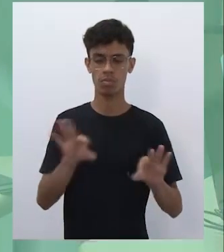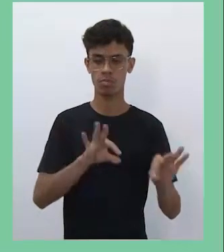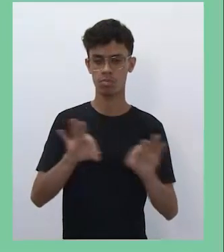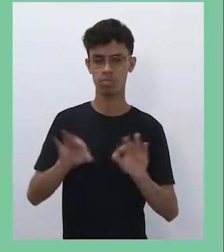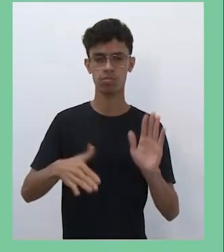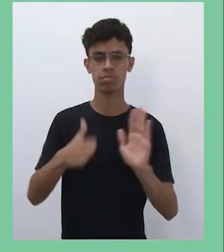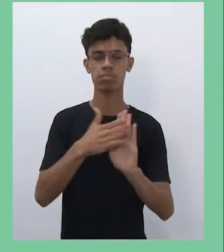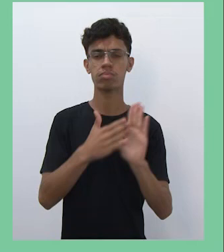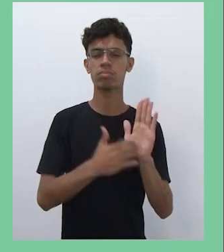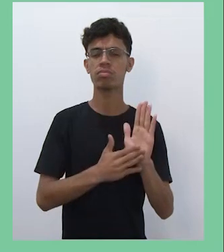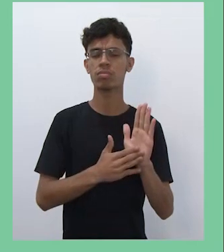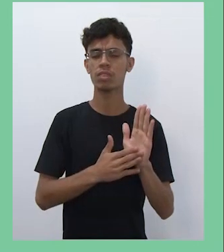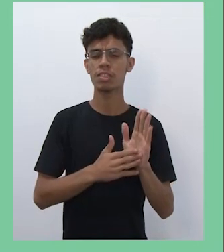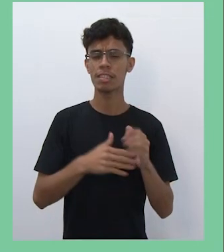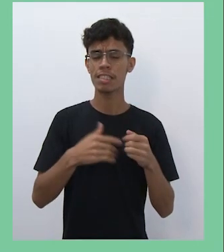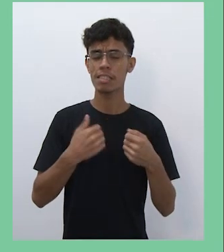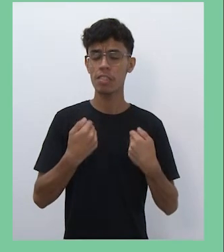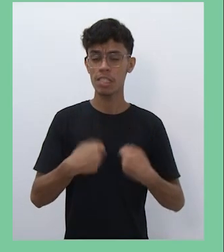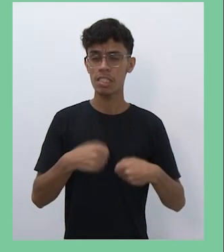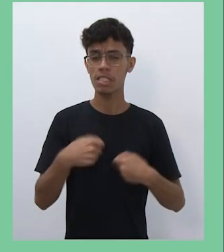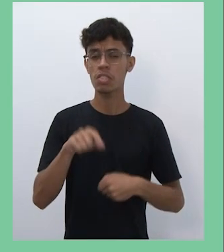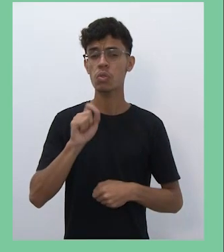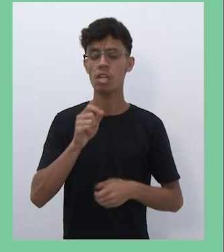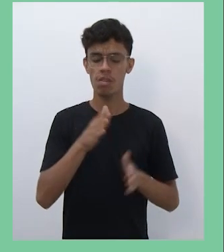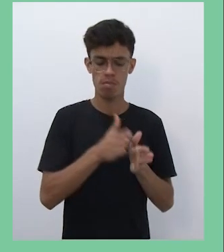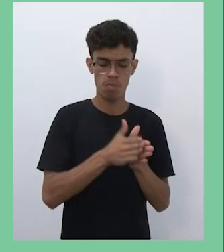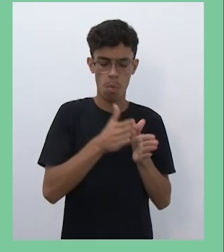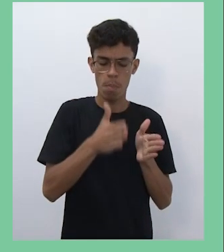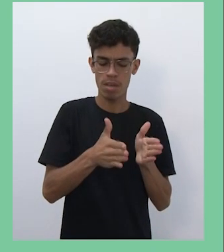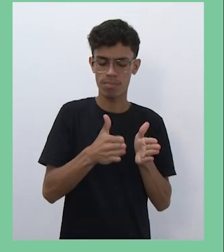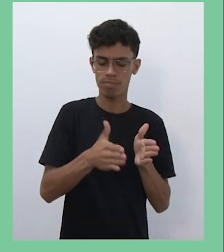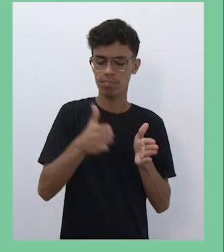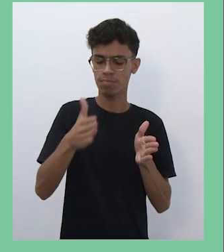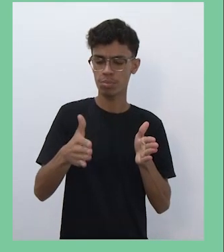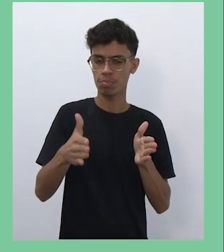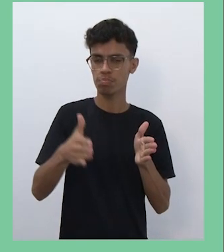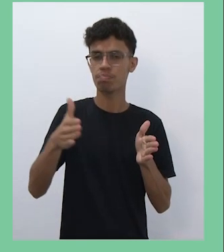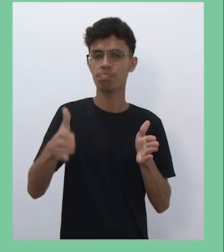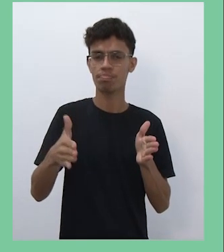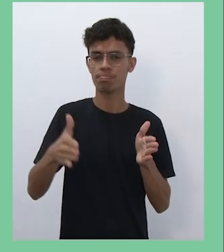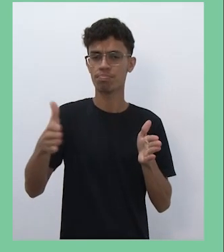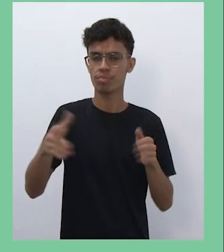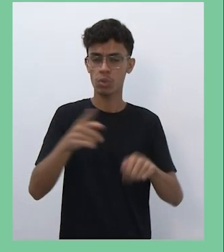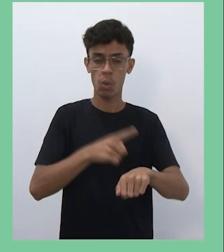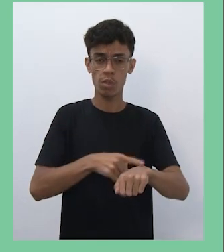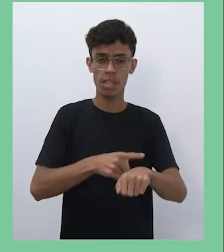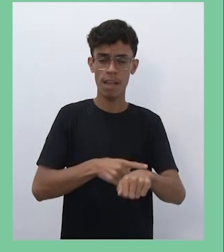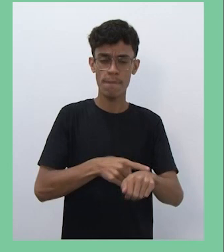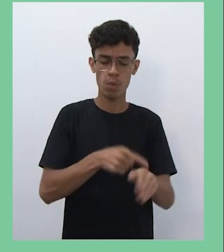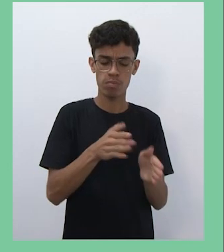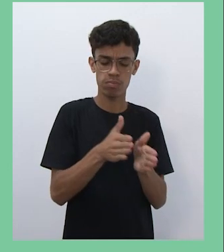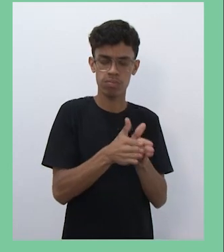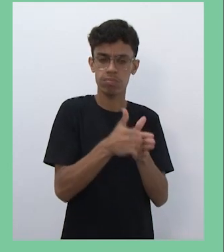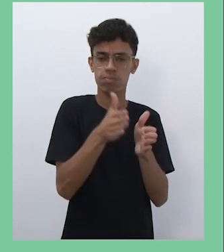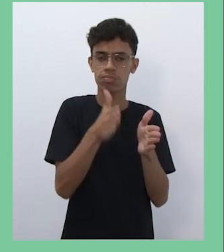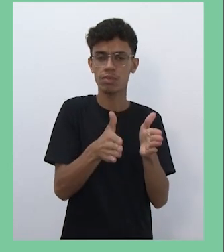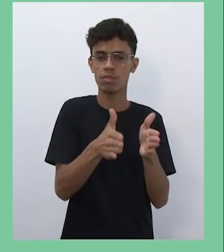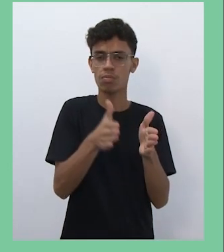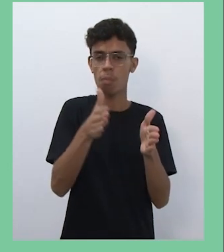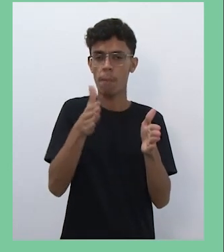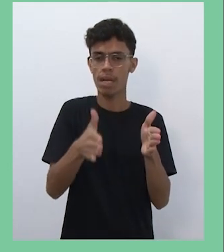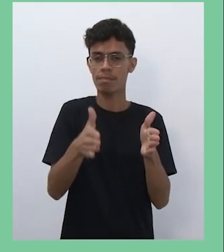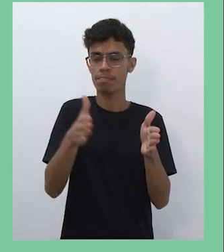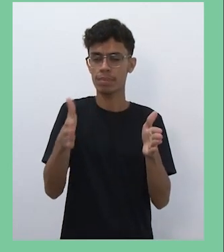cronograma, não é? Ele precisa listar todas as atividades a serem realizadas numa sequência temporal,